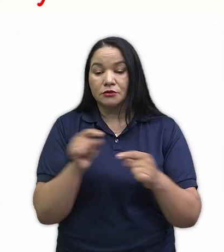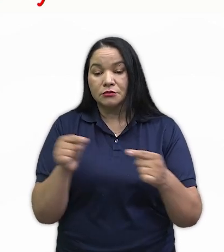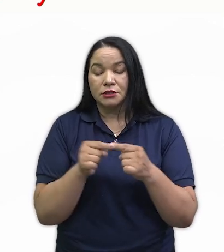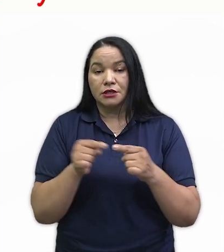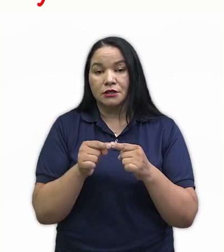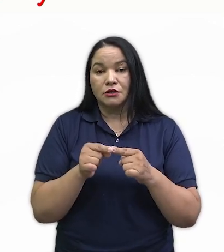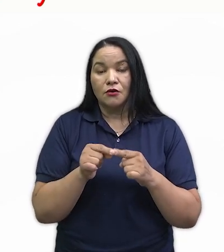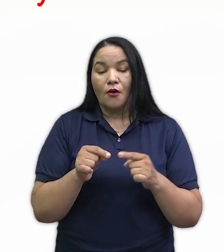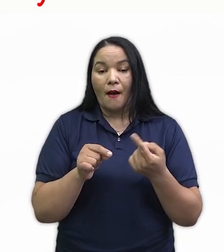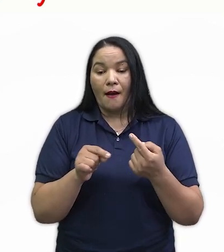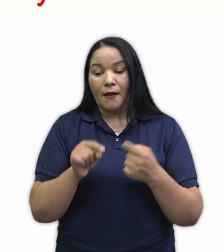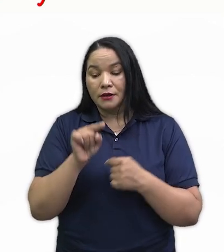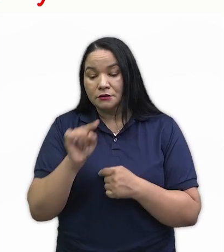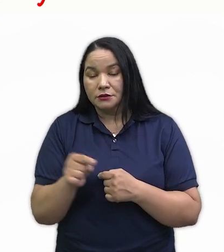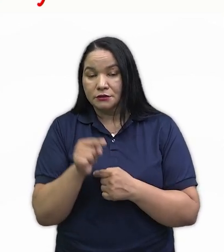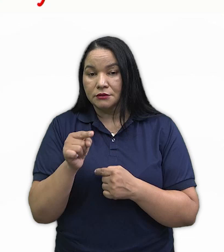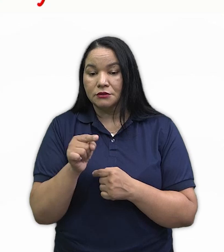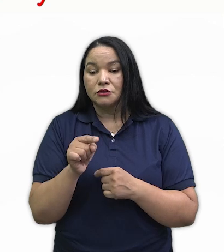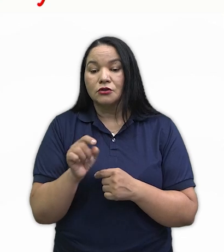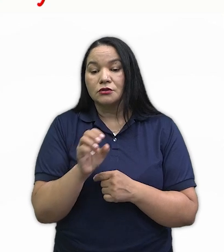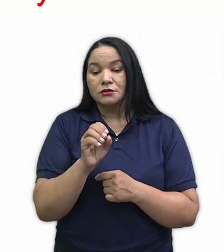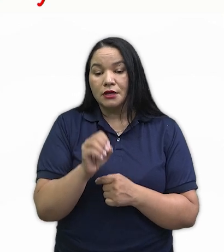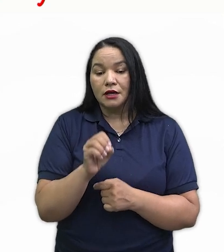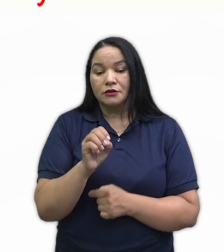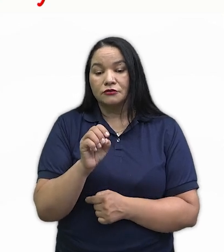na decimal, a gente vai ter